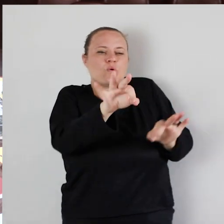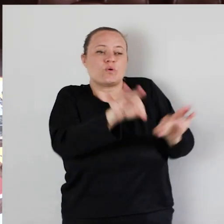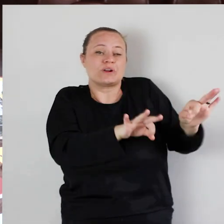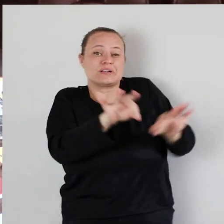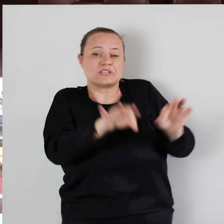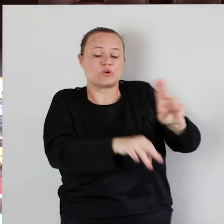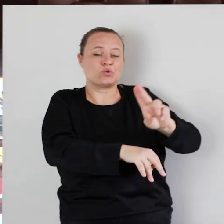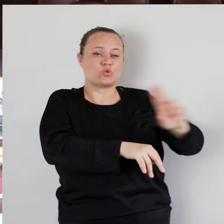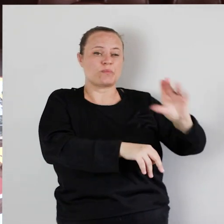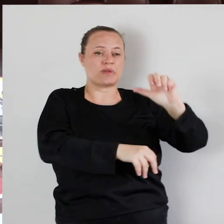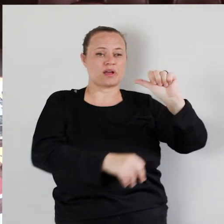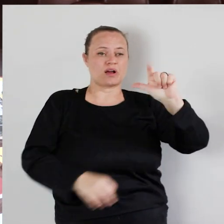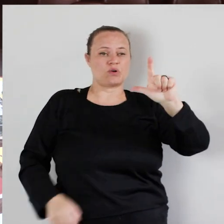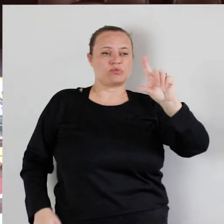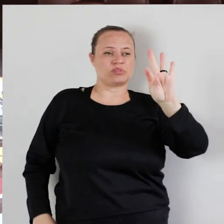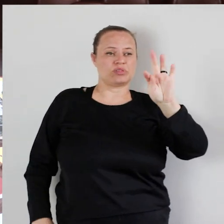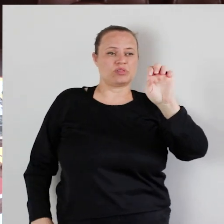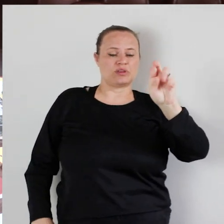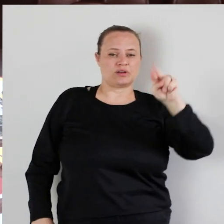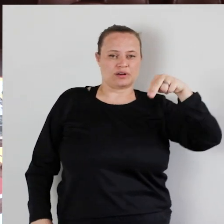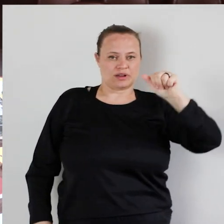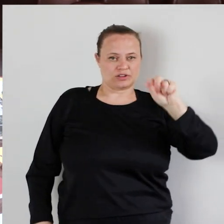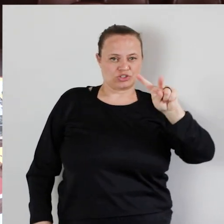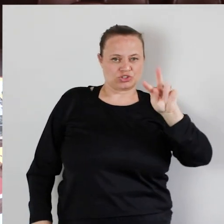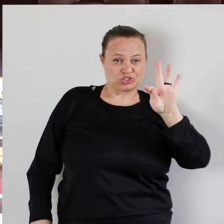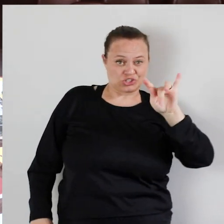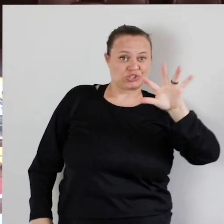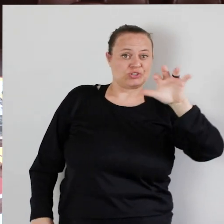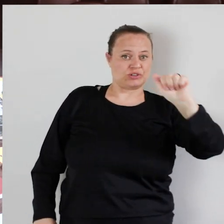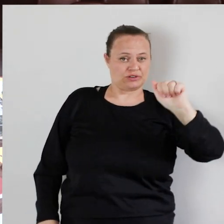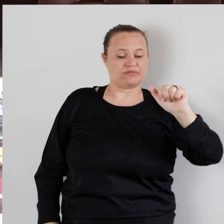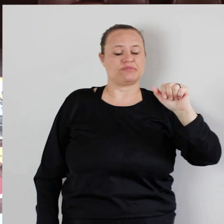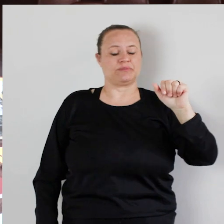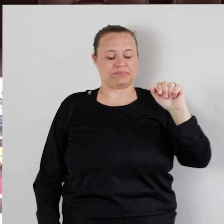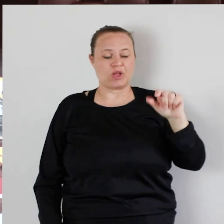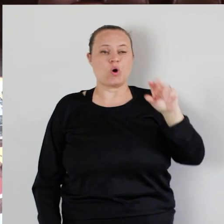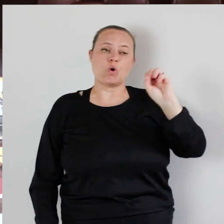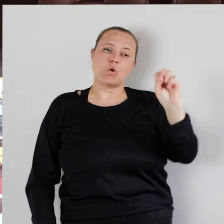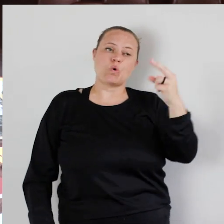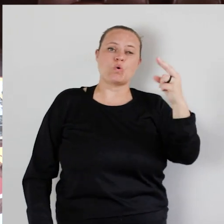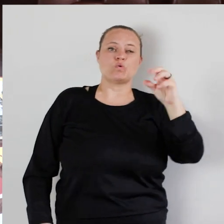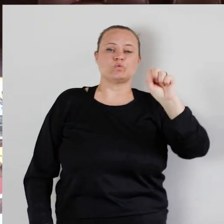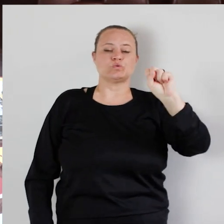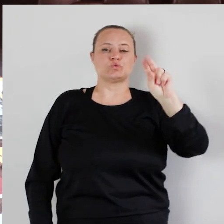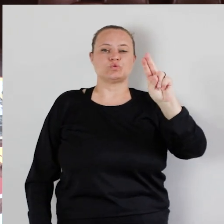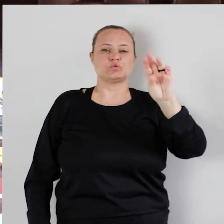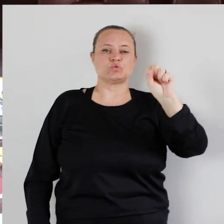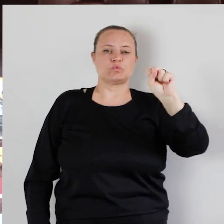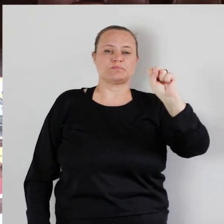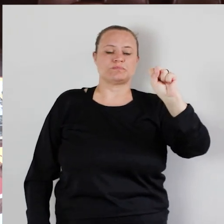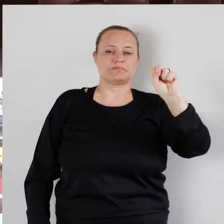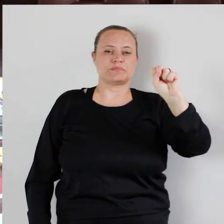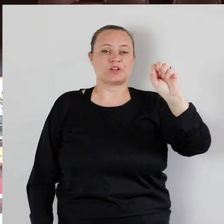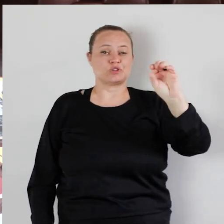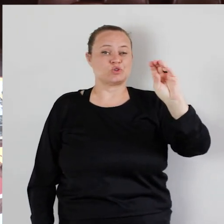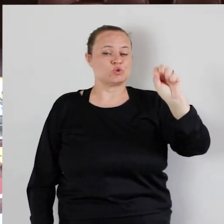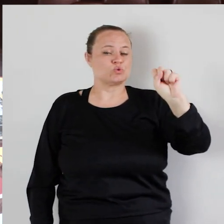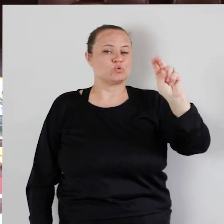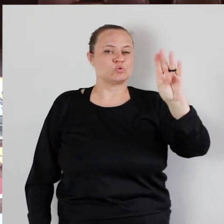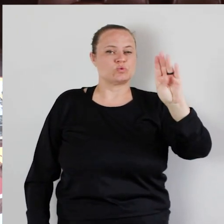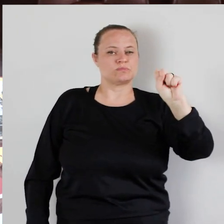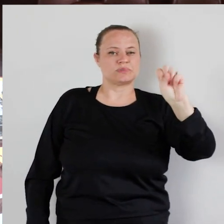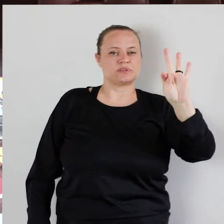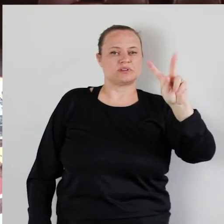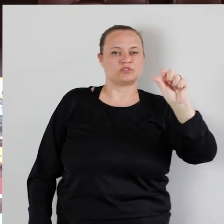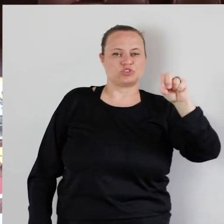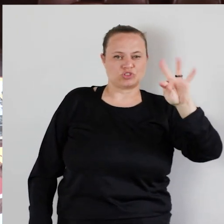olhar esse fenômeno da organização, que a gente está chamando alternativa, substantiva, e ali já estava vendo, já tinha